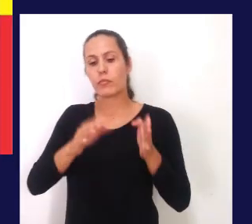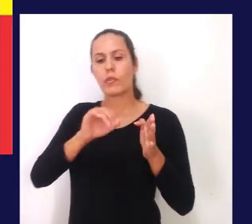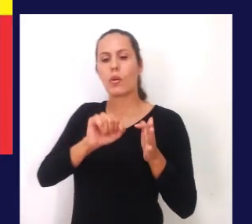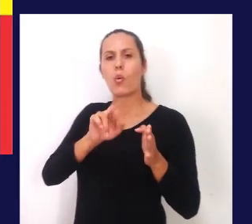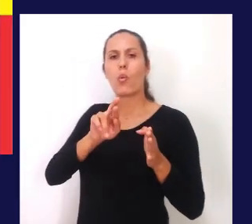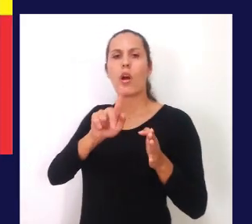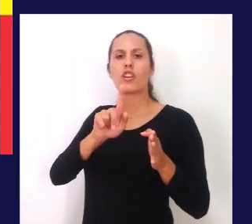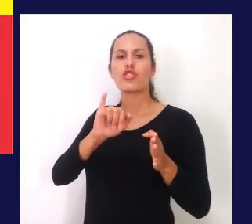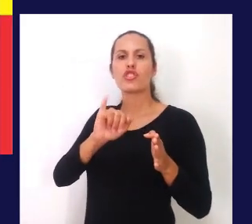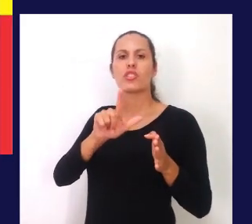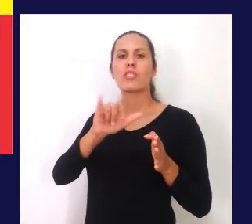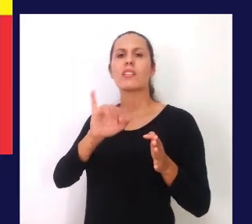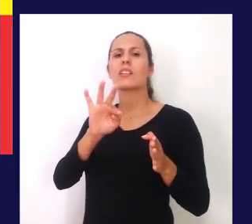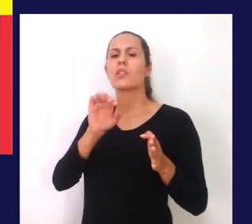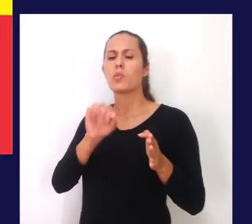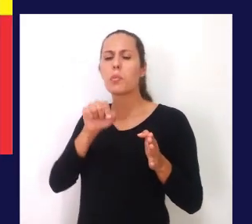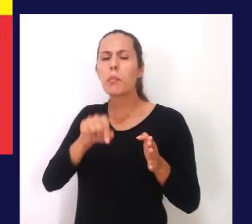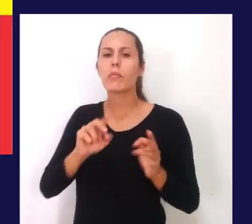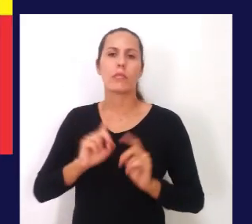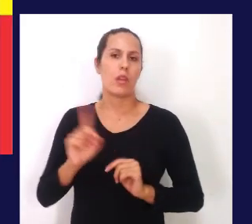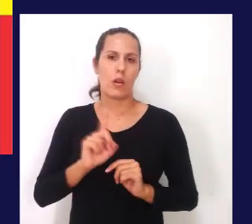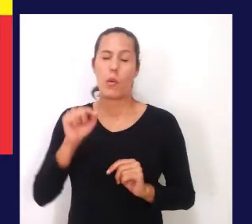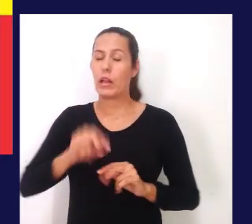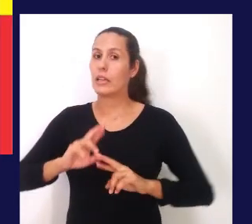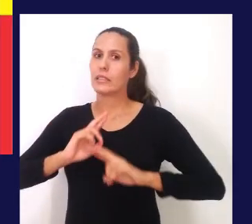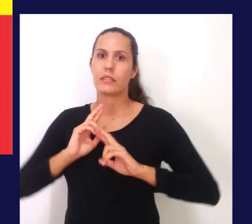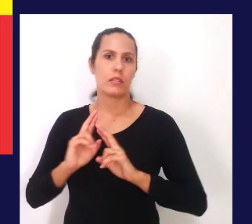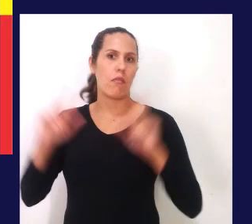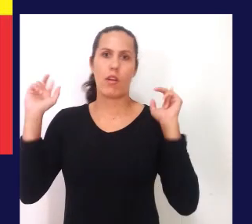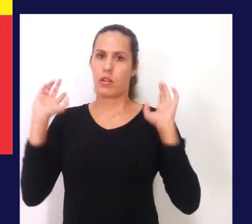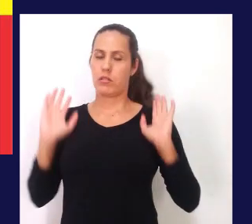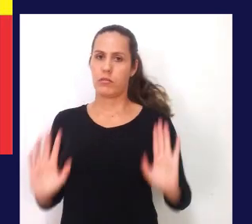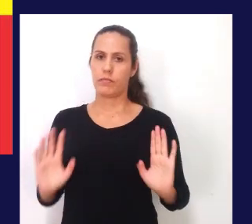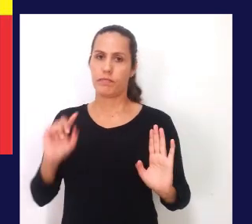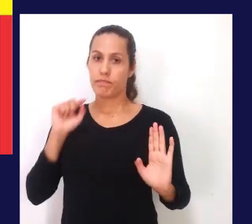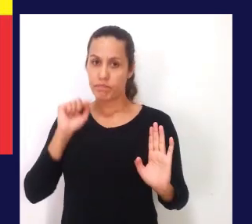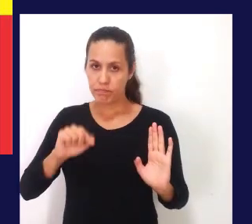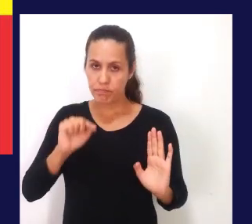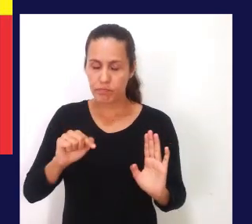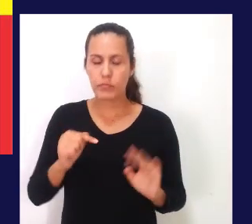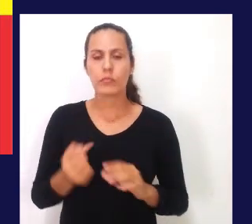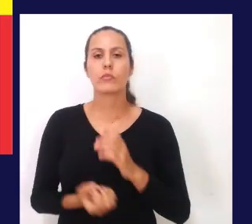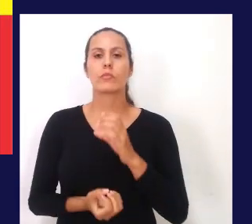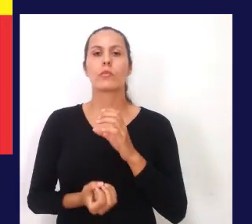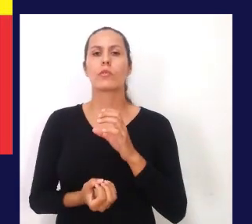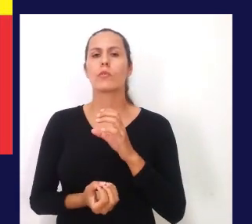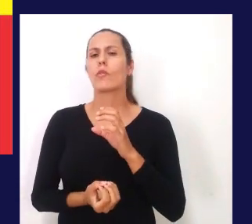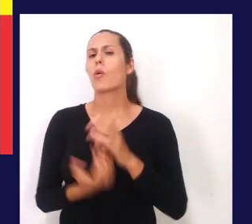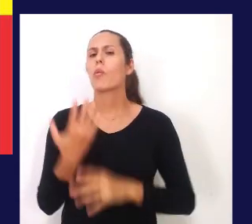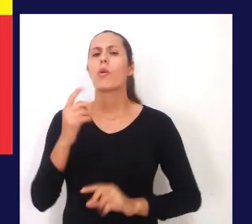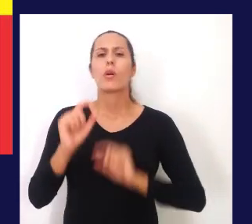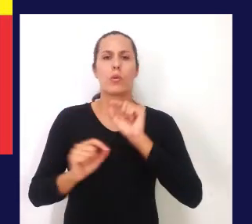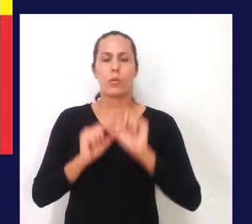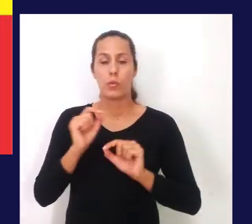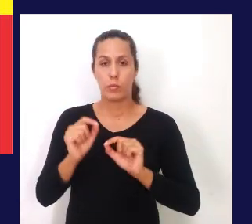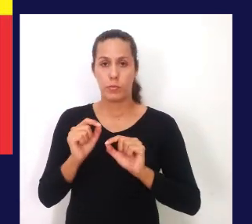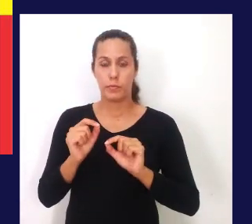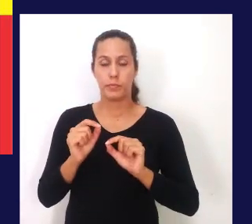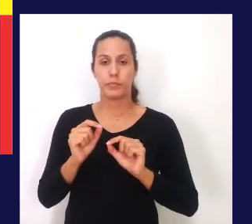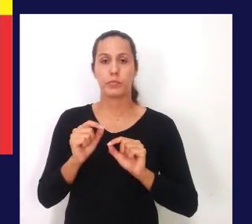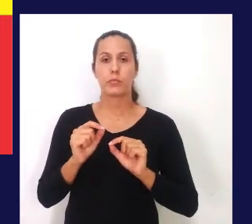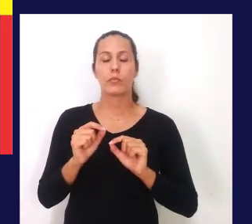o agilito não. O agilito ele é bem diferente. Os agilitos eles vão se formar quando